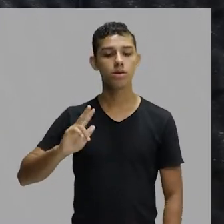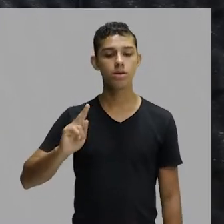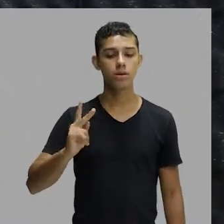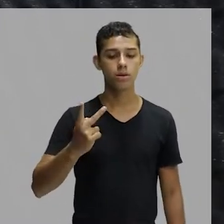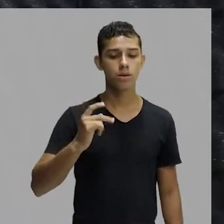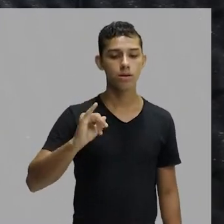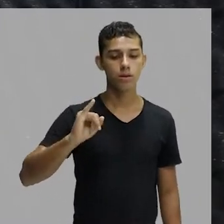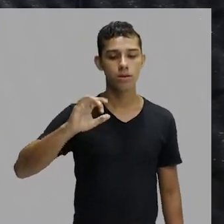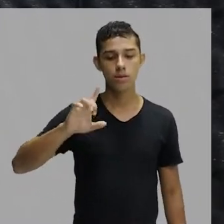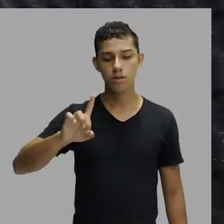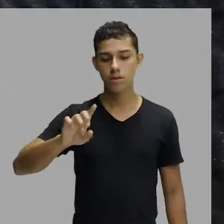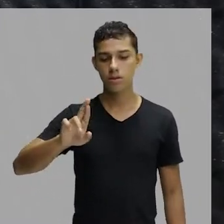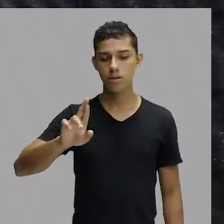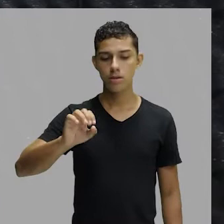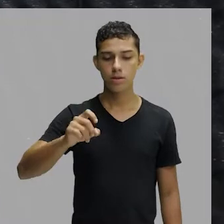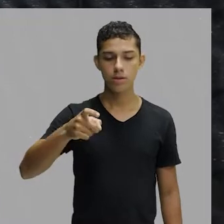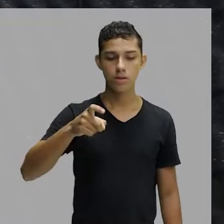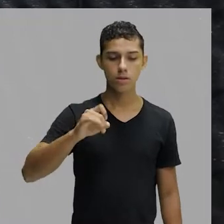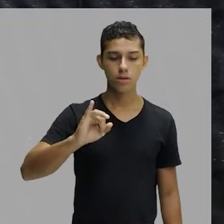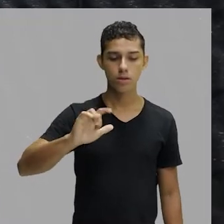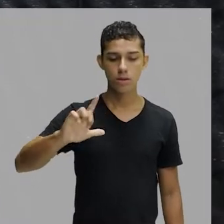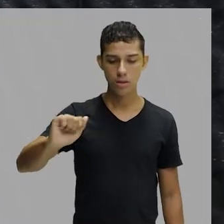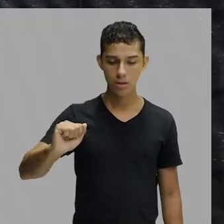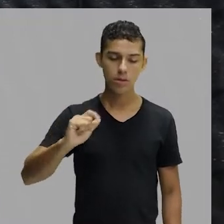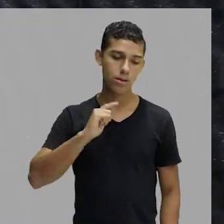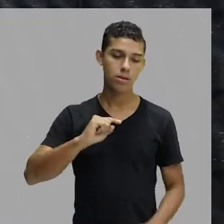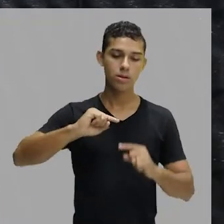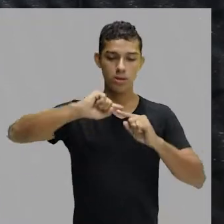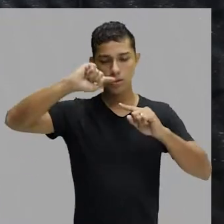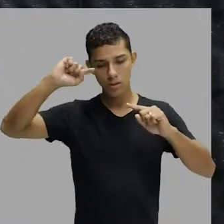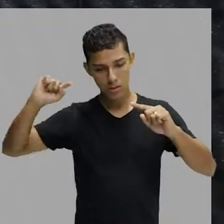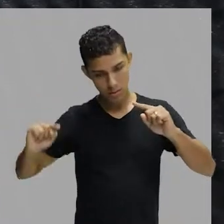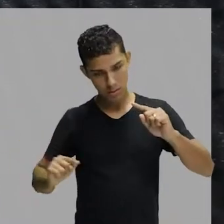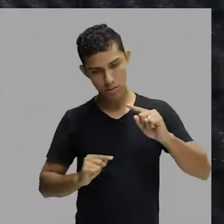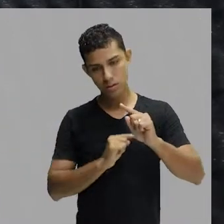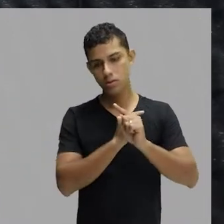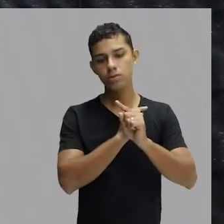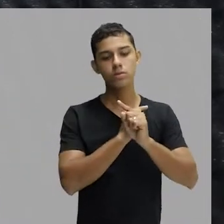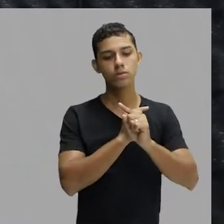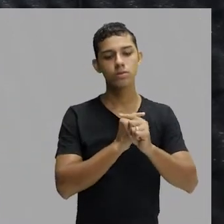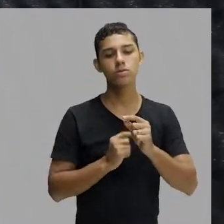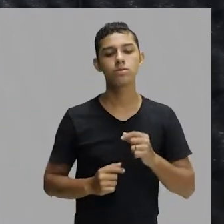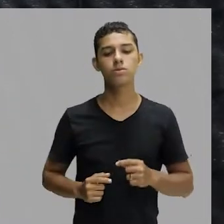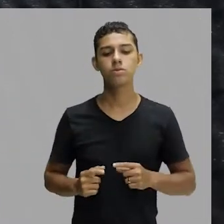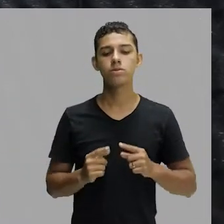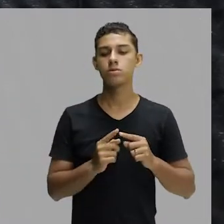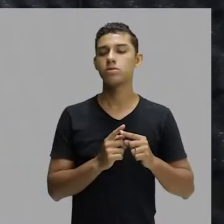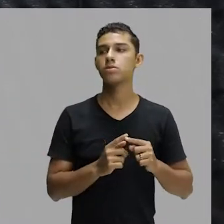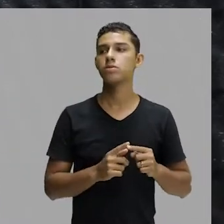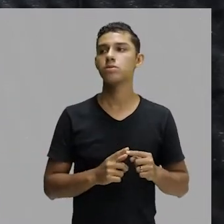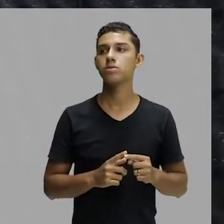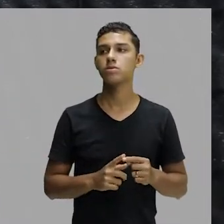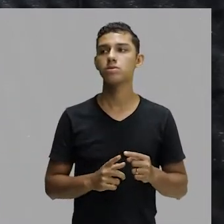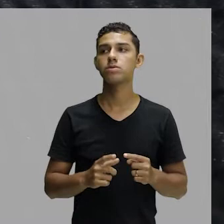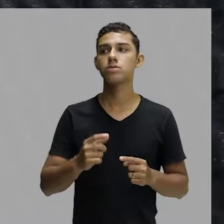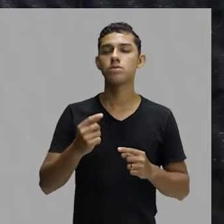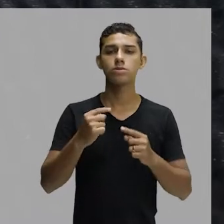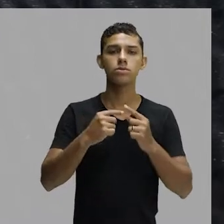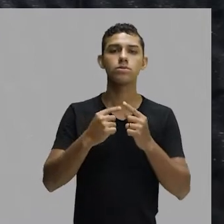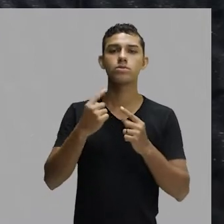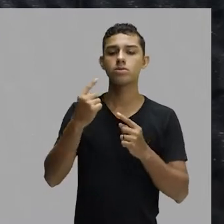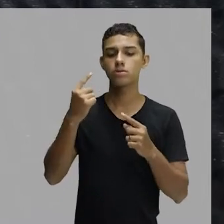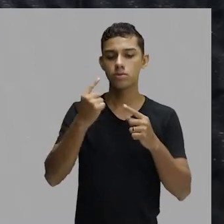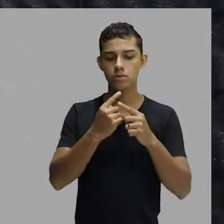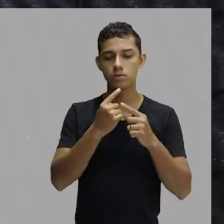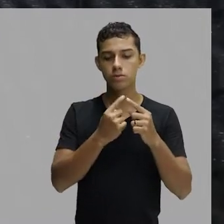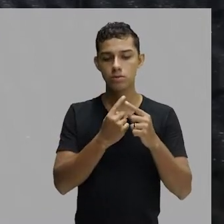escolher o sentido. Se eu seguir o sentido horário, 1, 2, 3, 4. Se